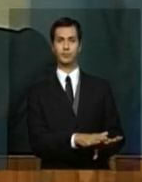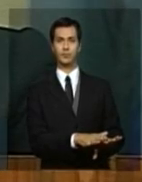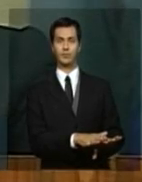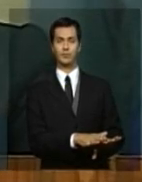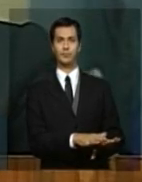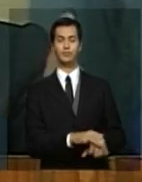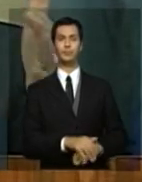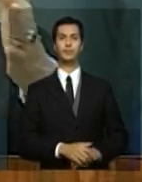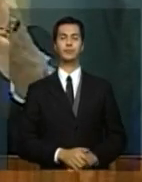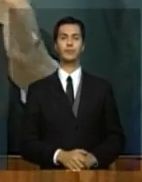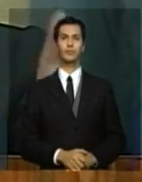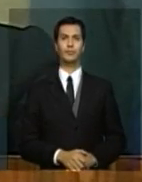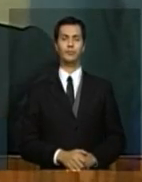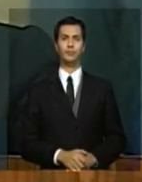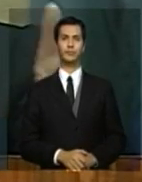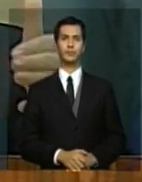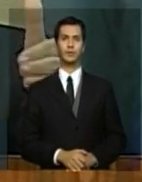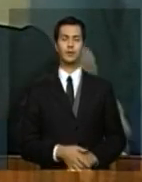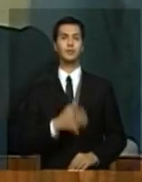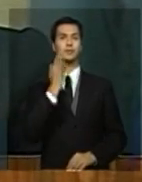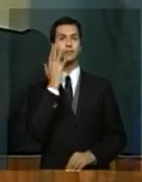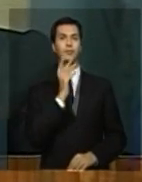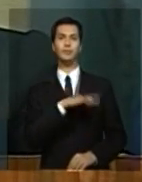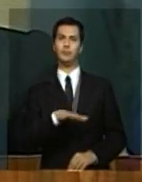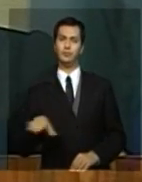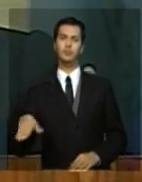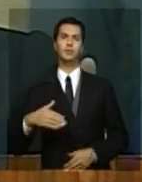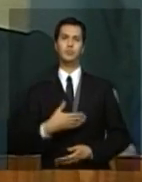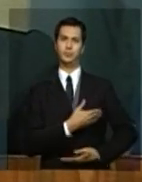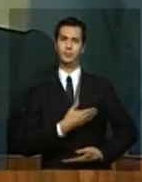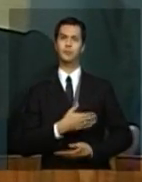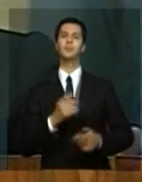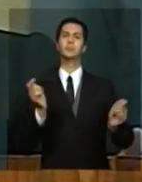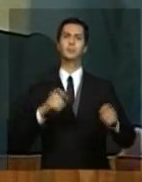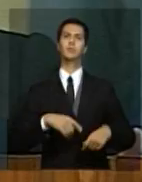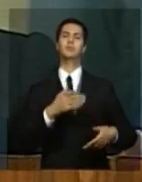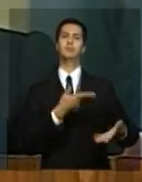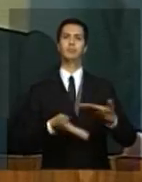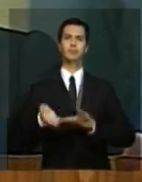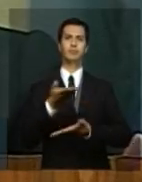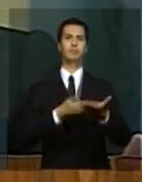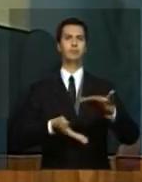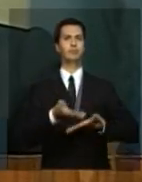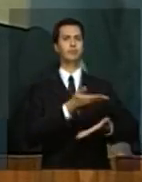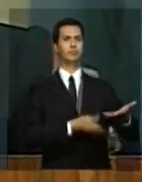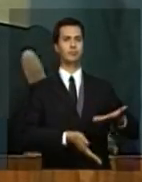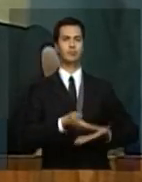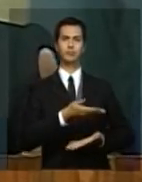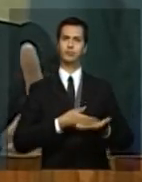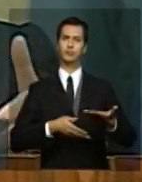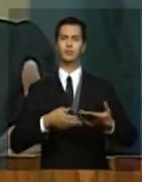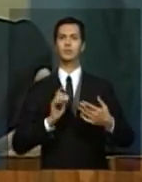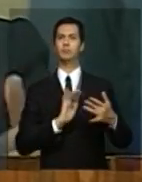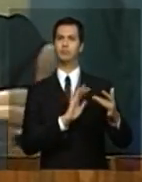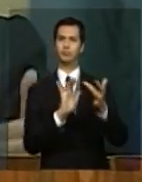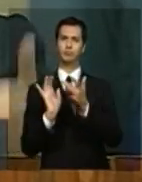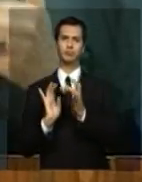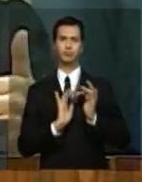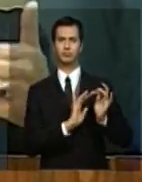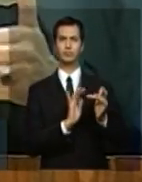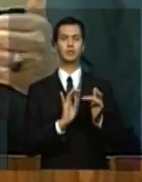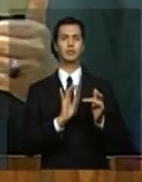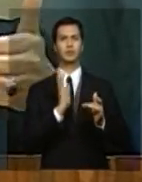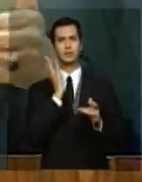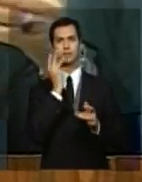permanecerem e para que elas se socializem desde pequenas e tenham